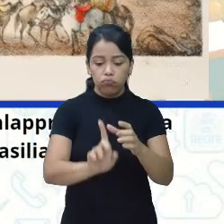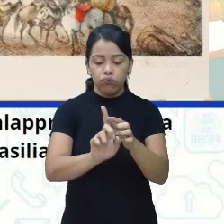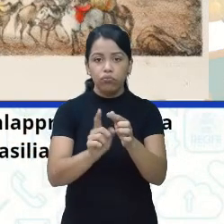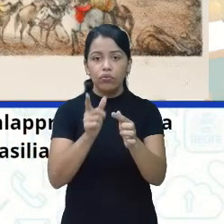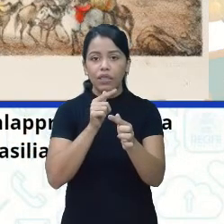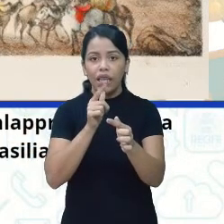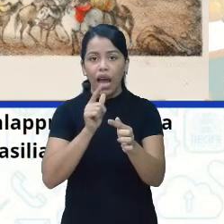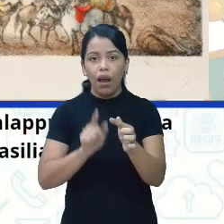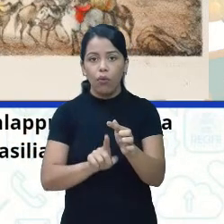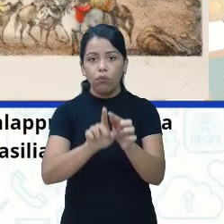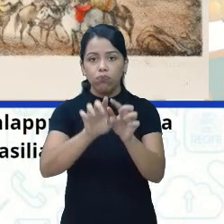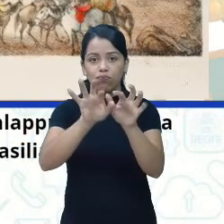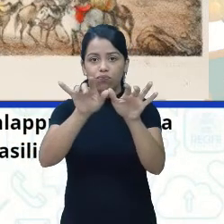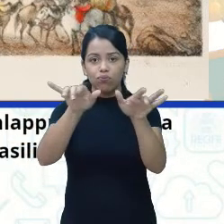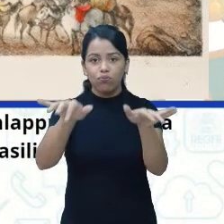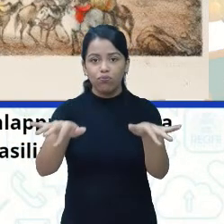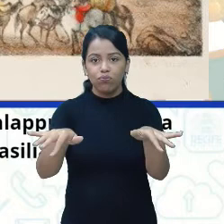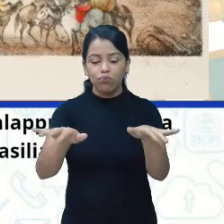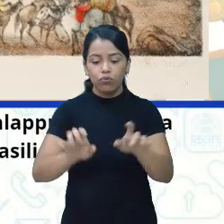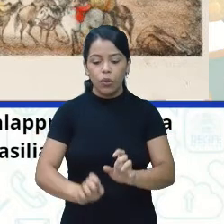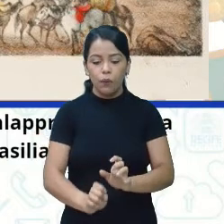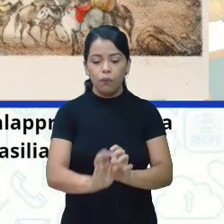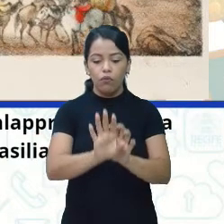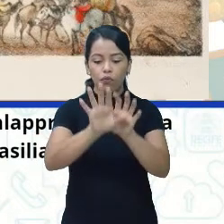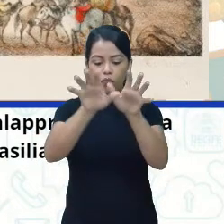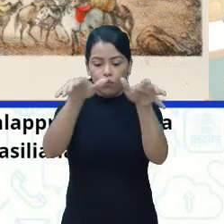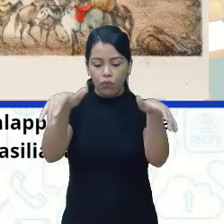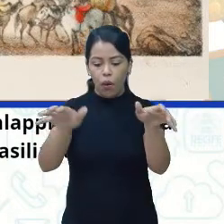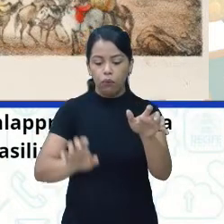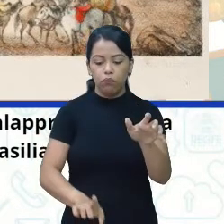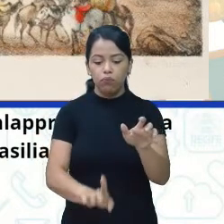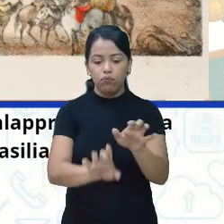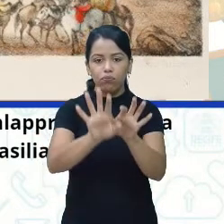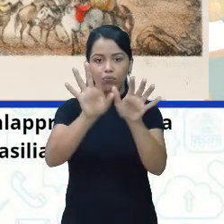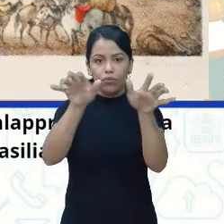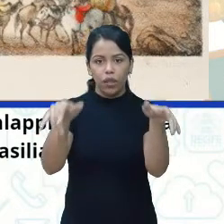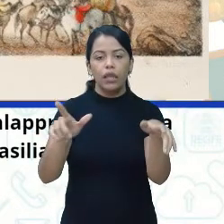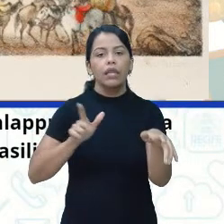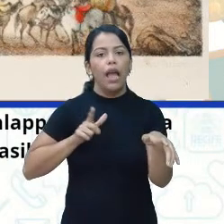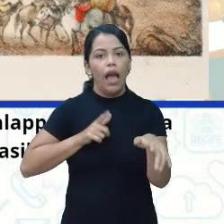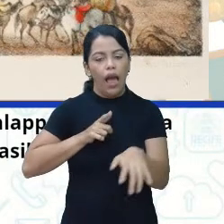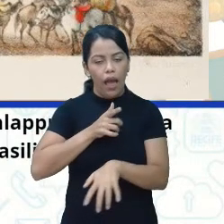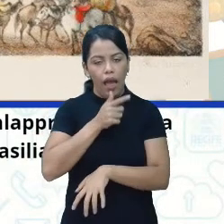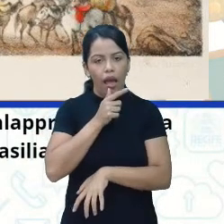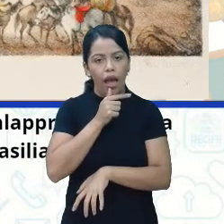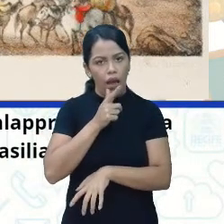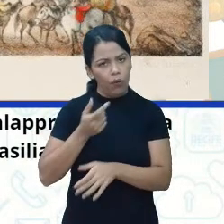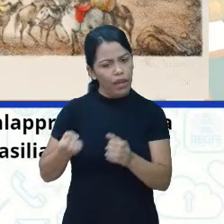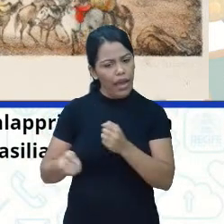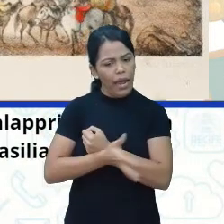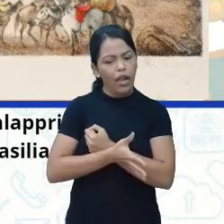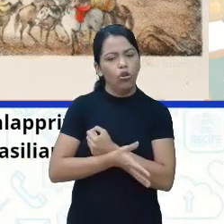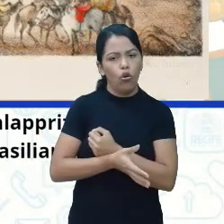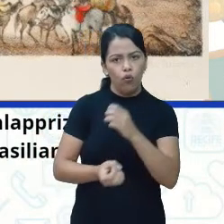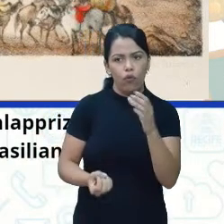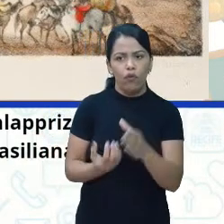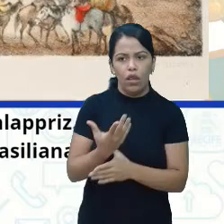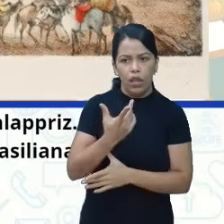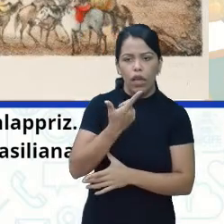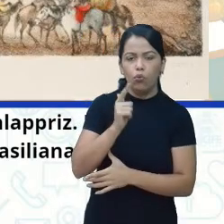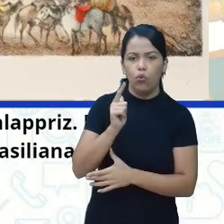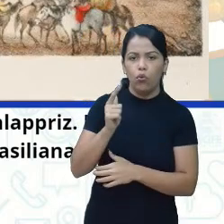essa pintura aí foi feita entre 1863 e 1865, pelo Luiz Schlapritz, que